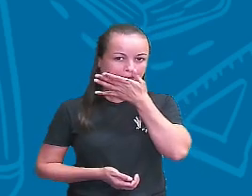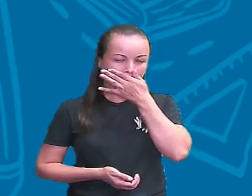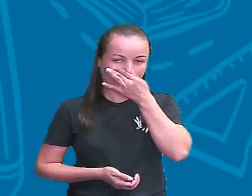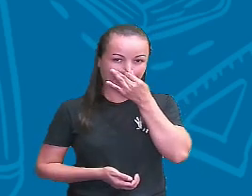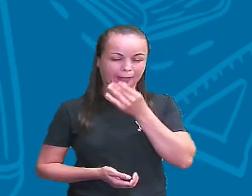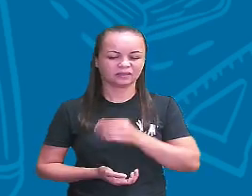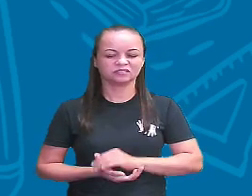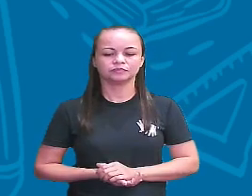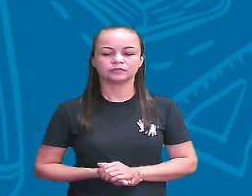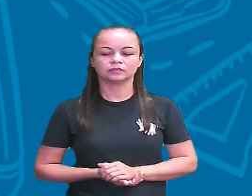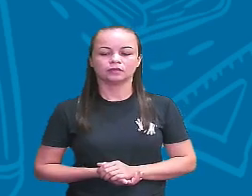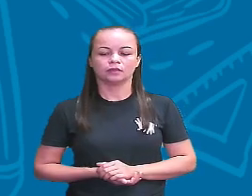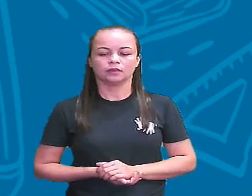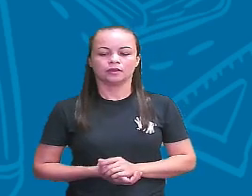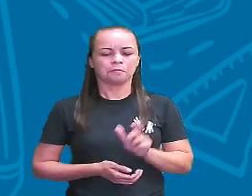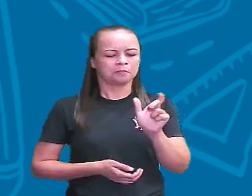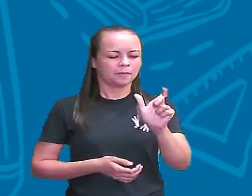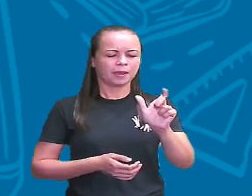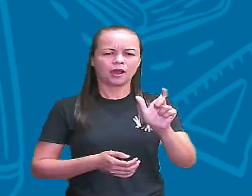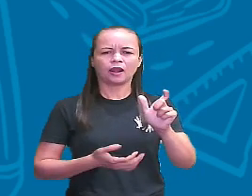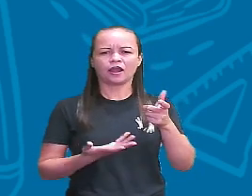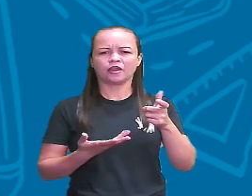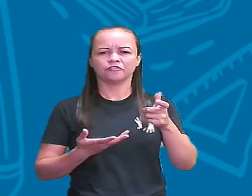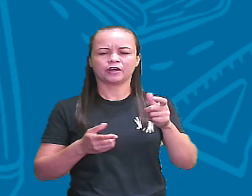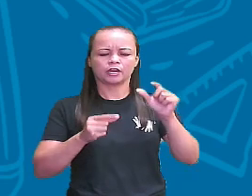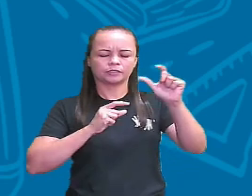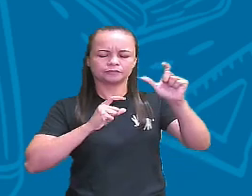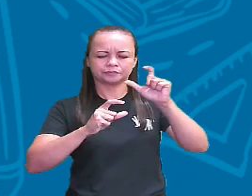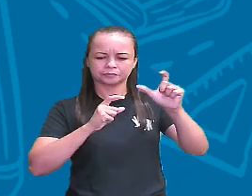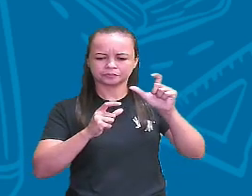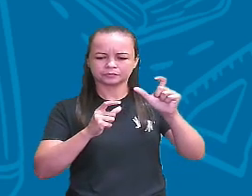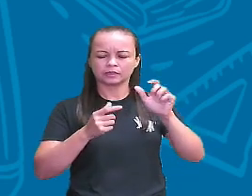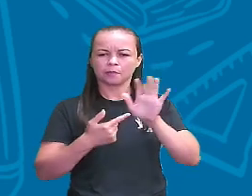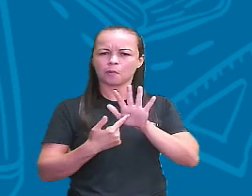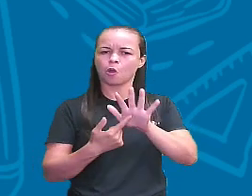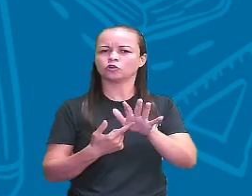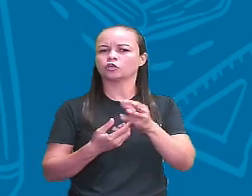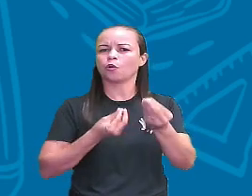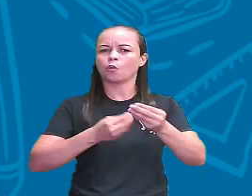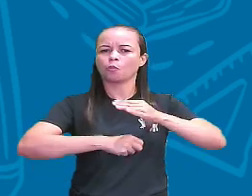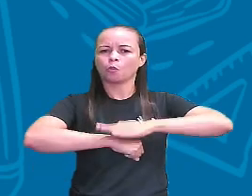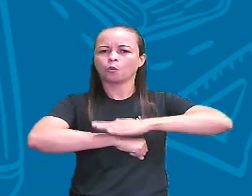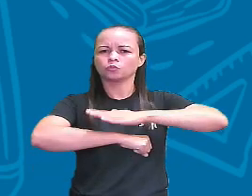Qual palavra da tirinha revela o tipo de temperamento do sapo?